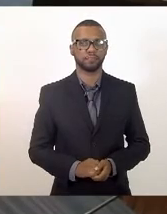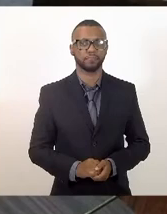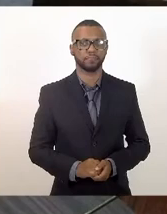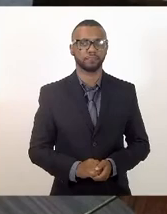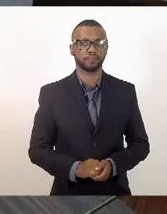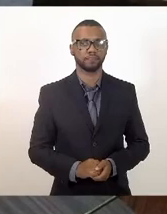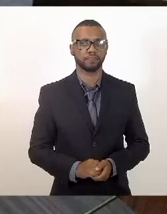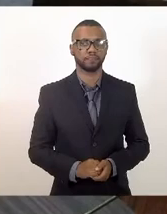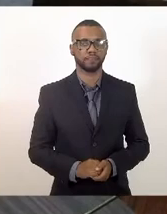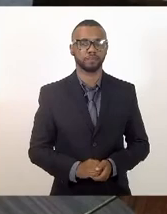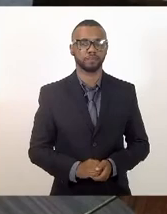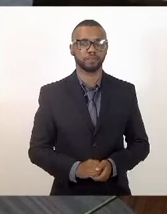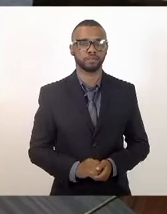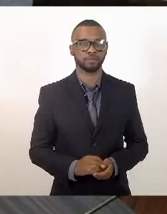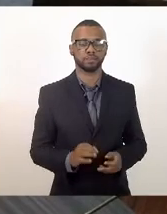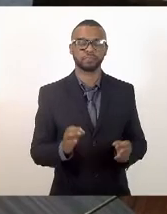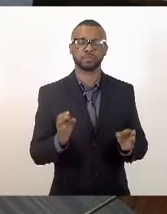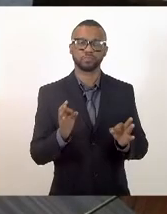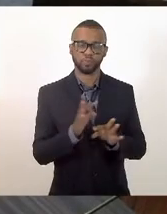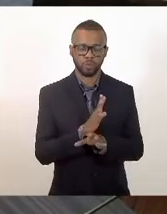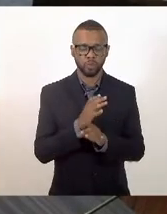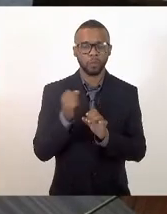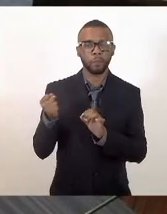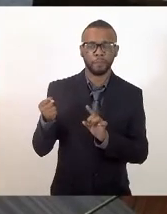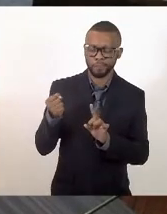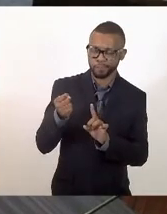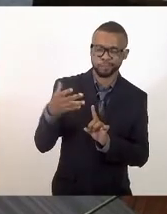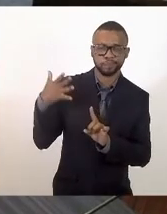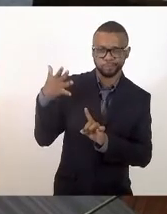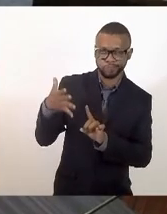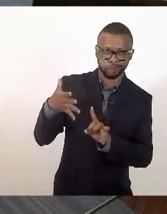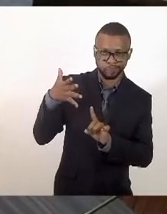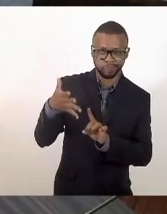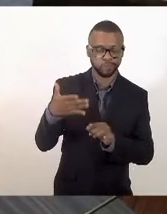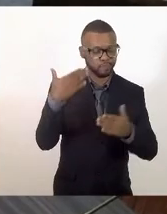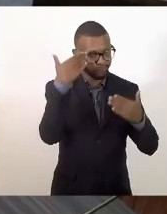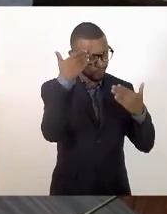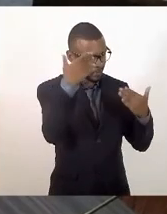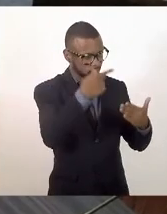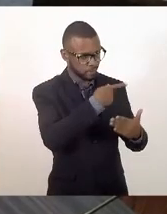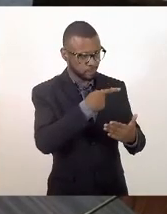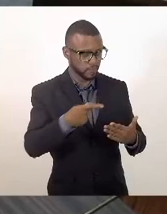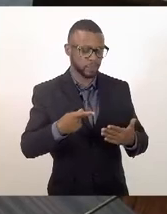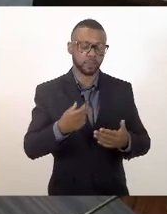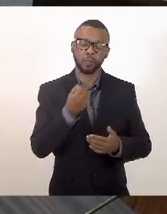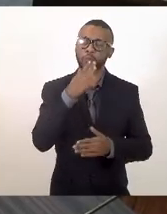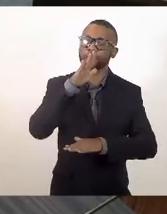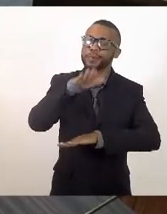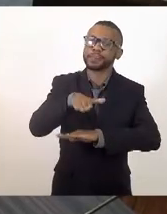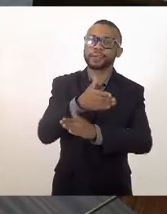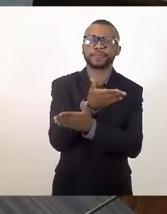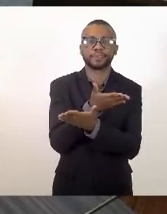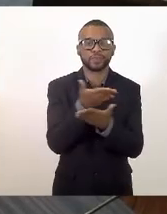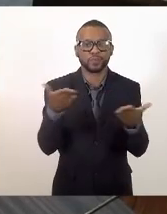minutinho. Pronto, deputado. Foi. Obrigado, presidente. Boa tarde a